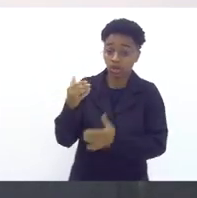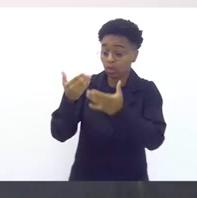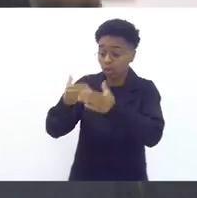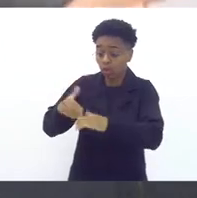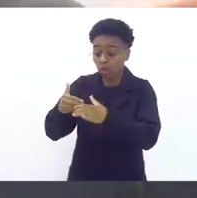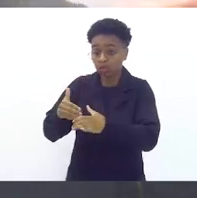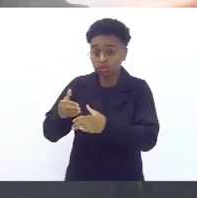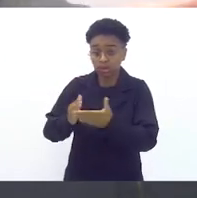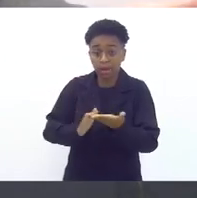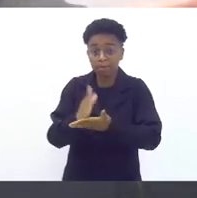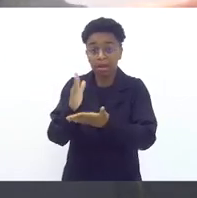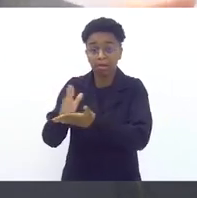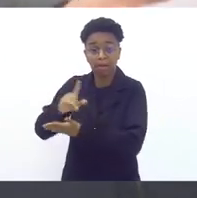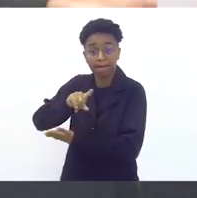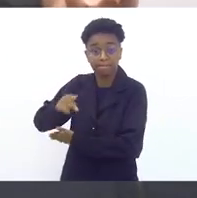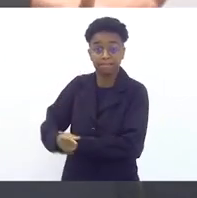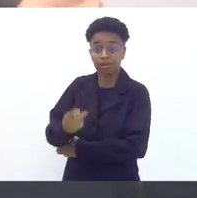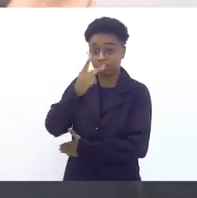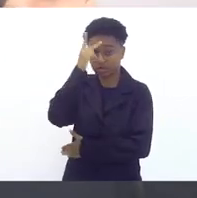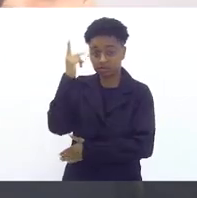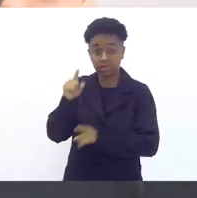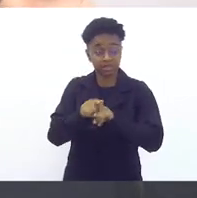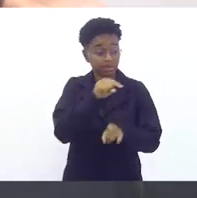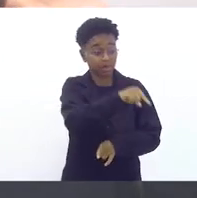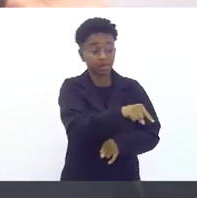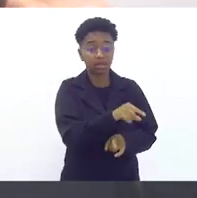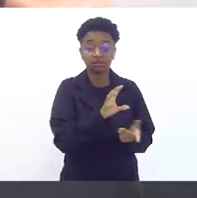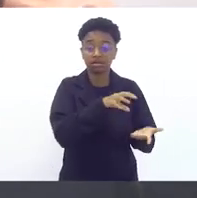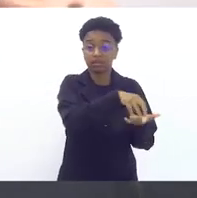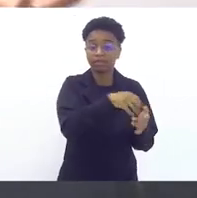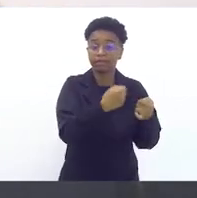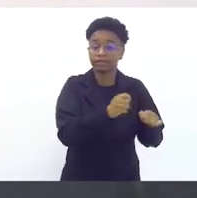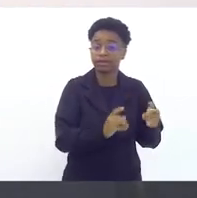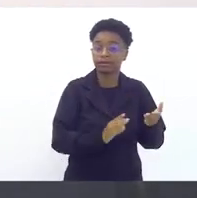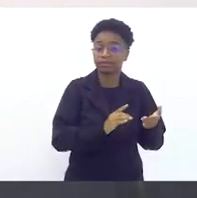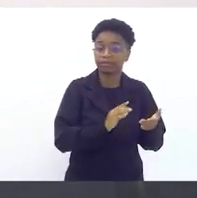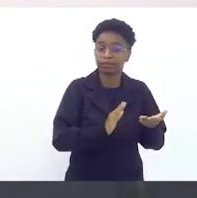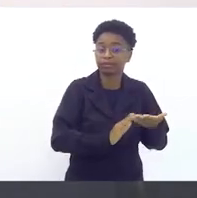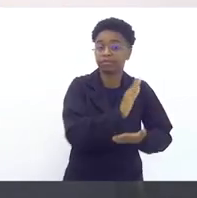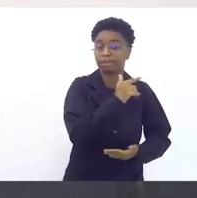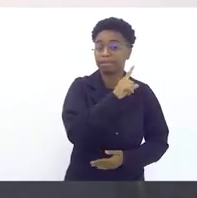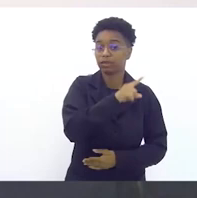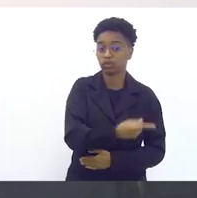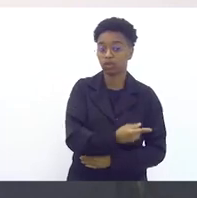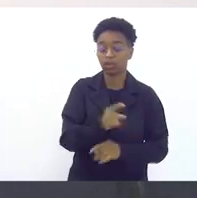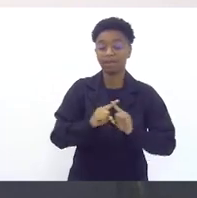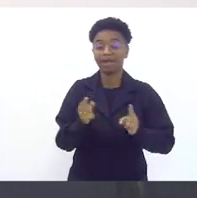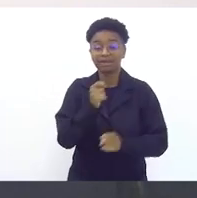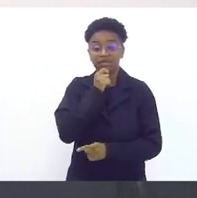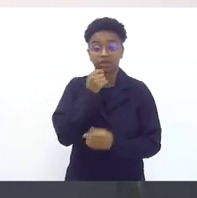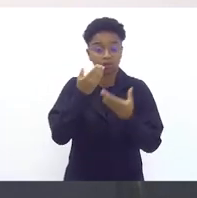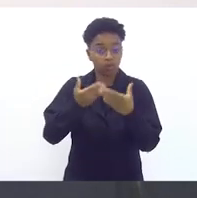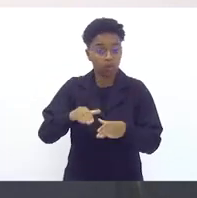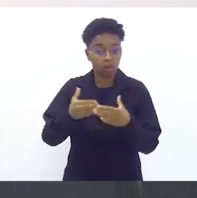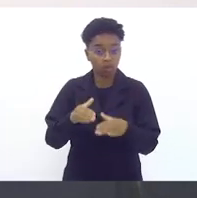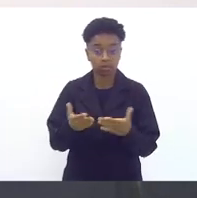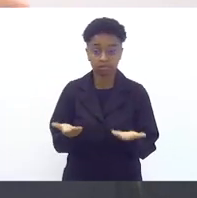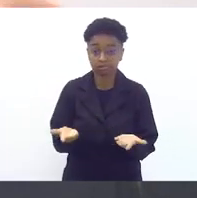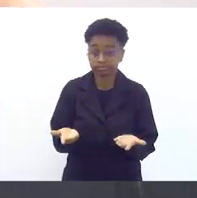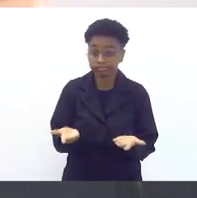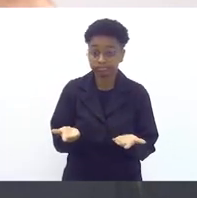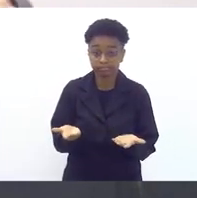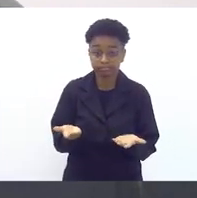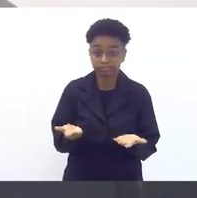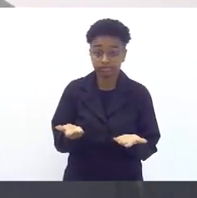público de 1.000 e, ao mesmo tempo, tendo na OS 1.000. E sem o concurso público, a